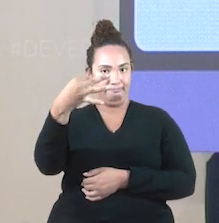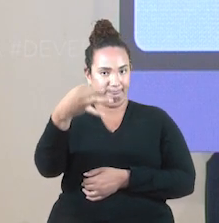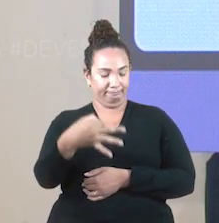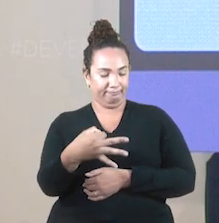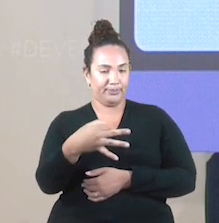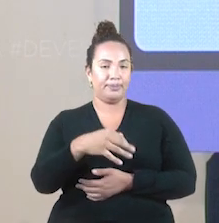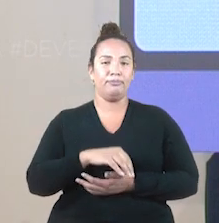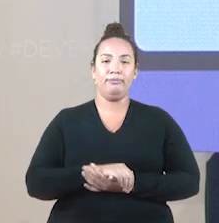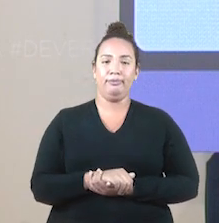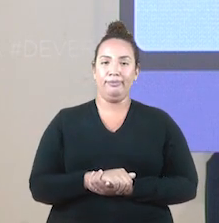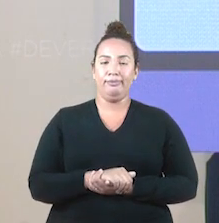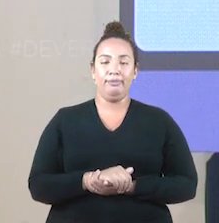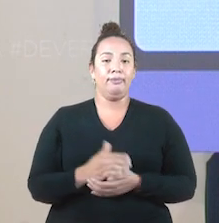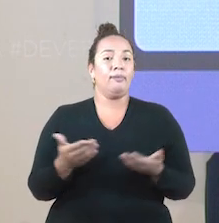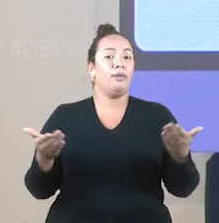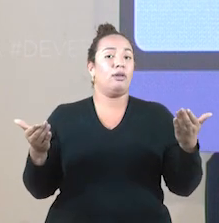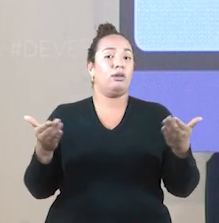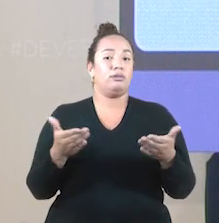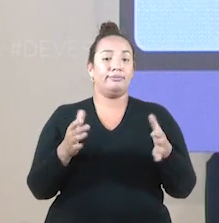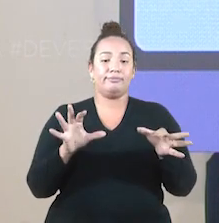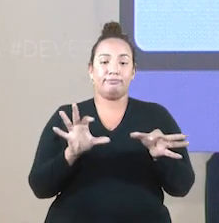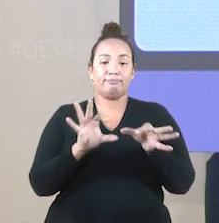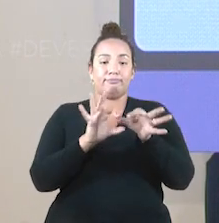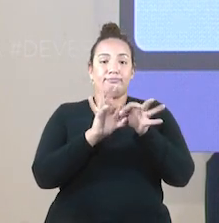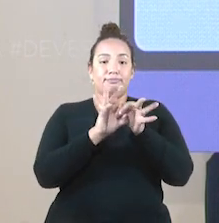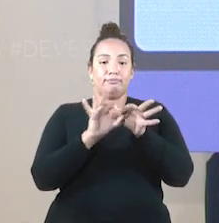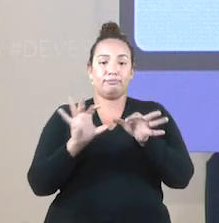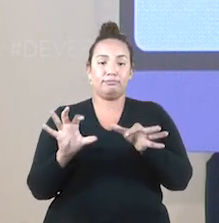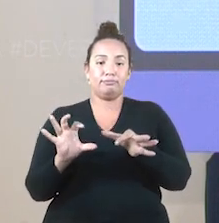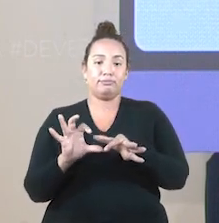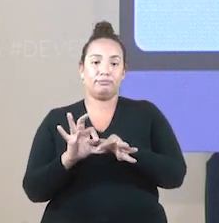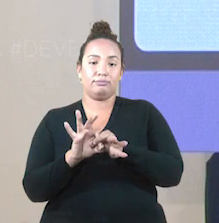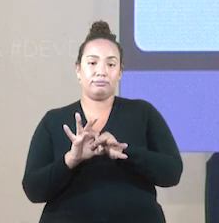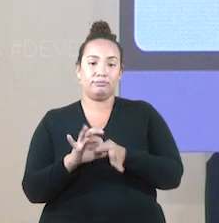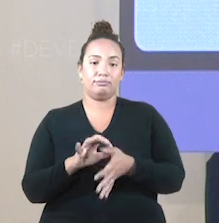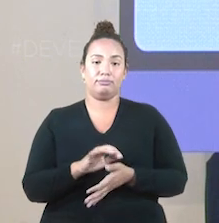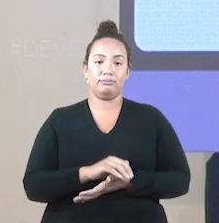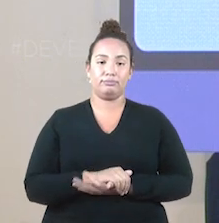certo? Vamos uni-las com